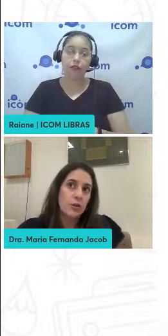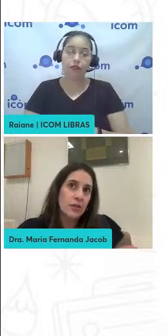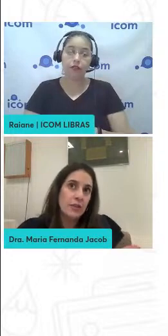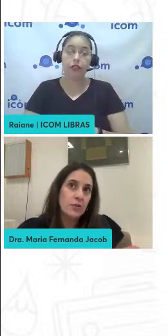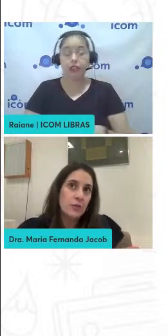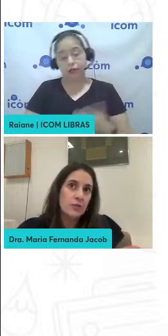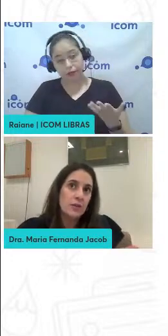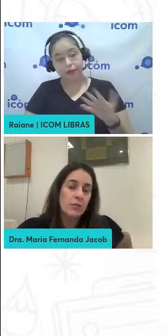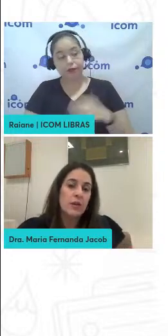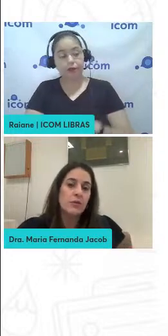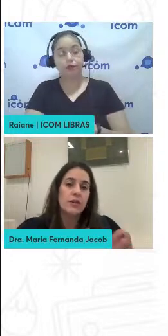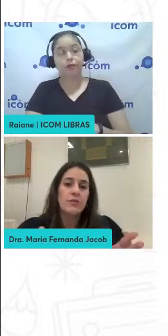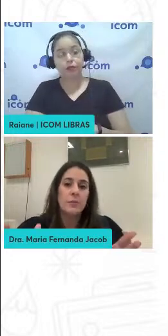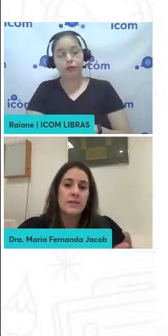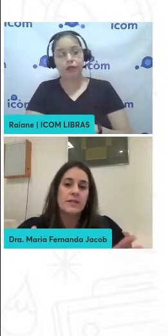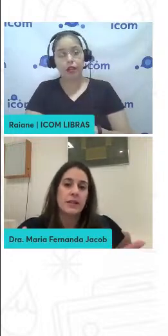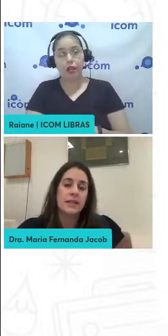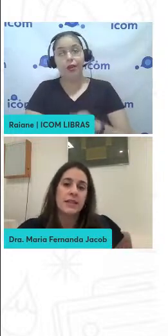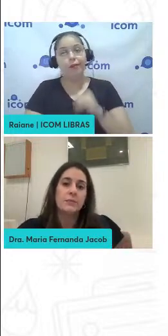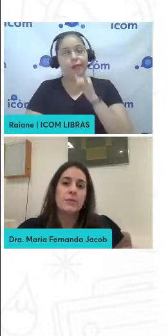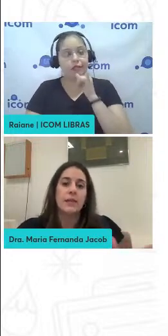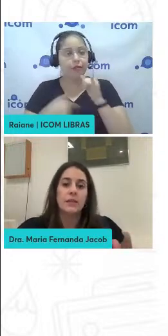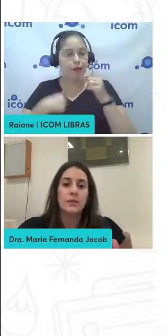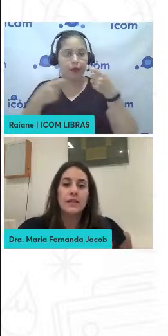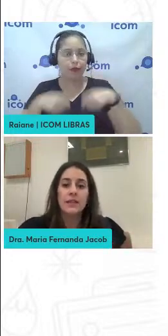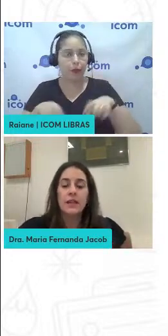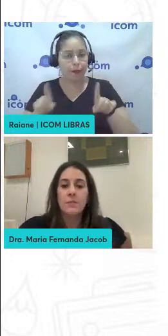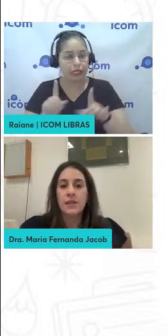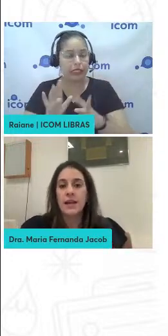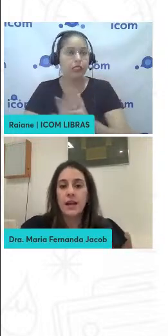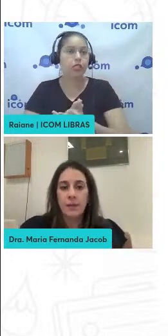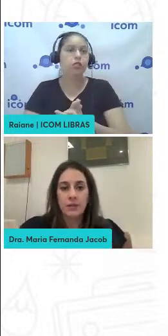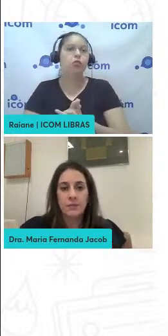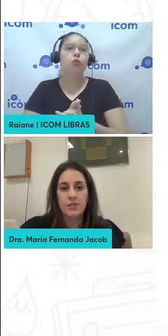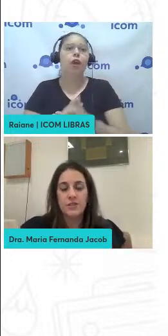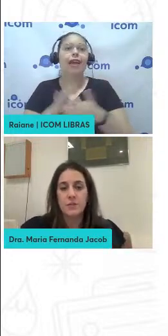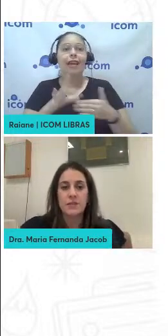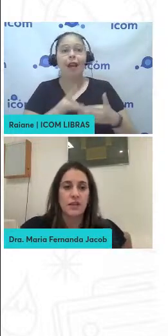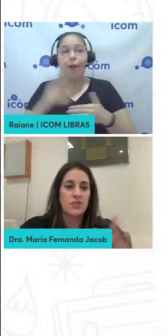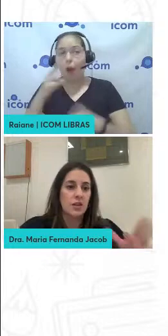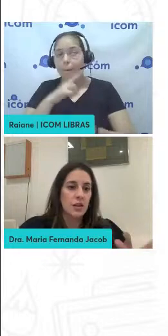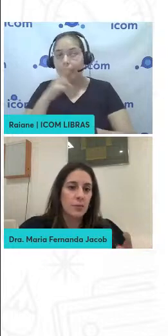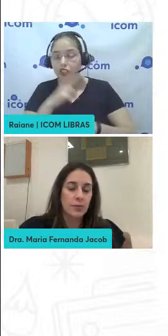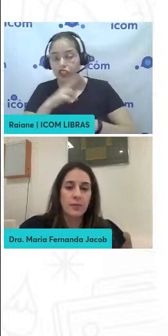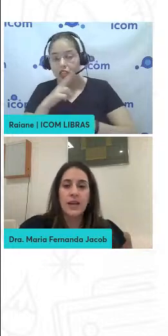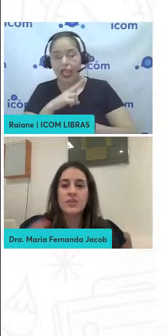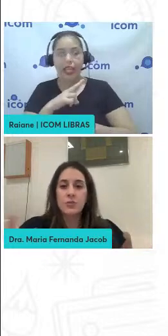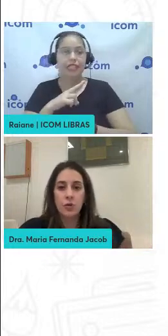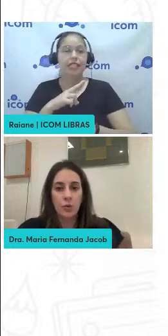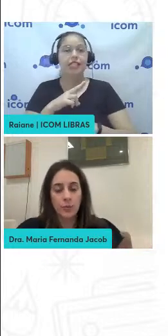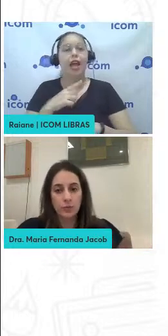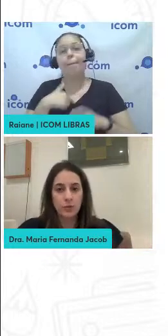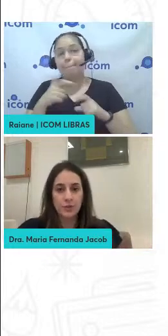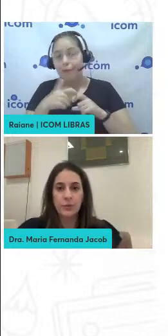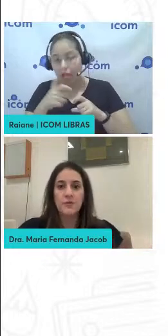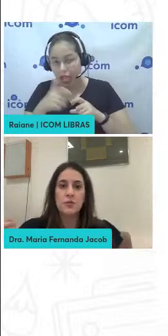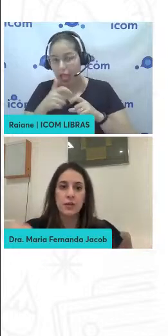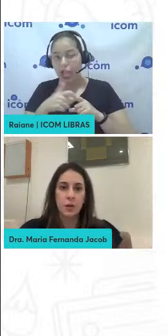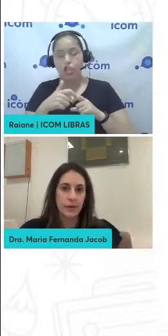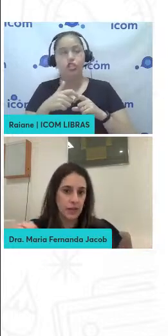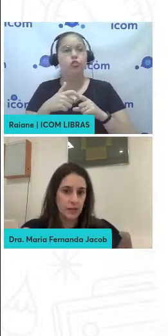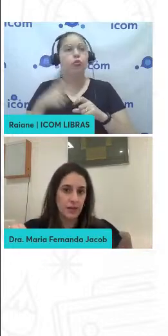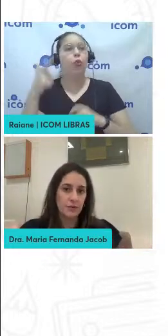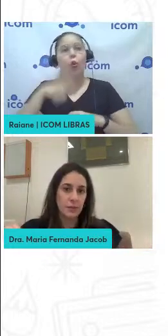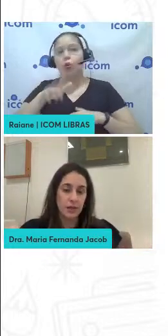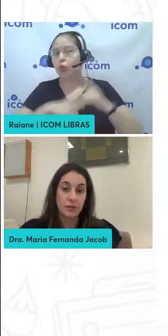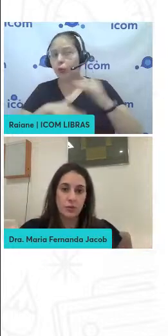onde eu estou dentro de uma situação que eu não vou precisar naquele momento encaminhar rapidamente esse paciente para um médico ou para algum outro